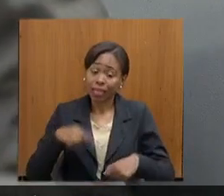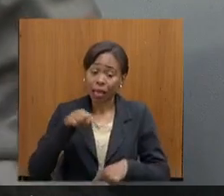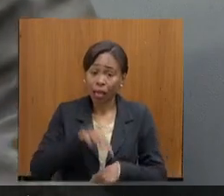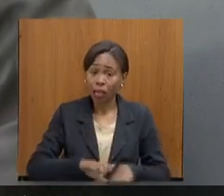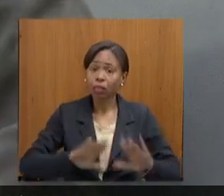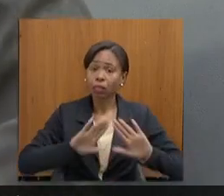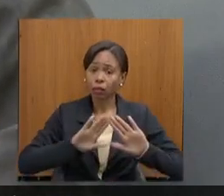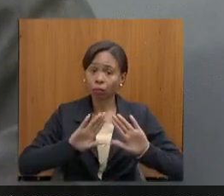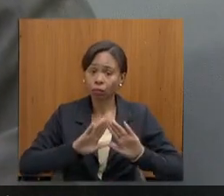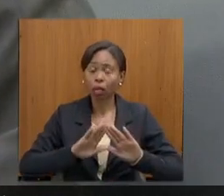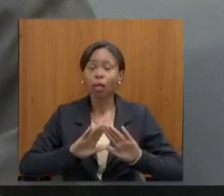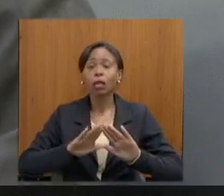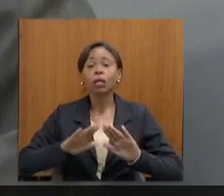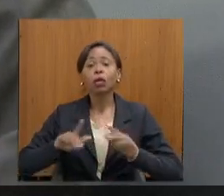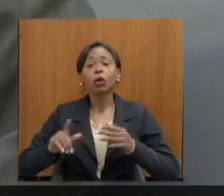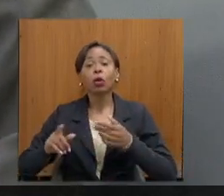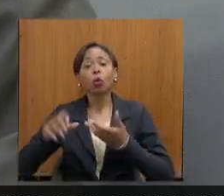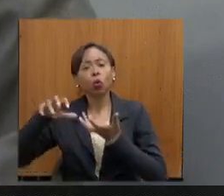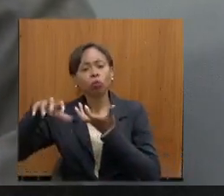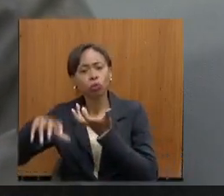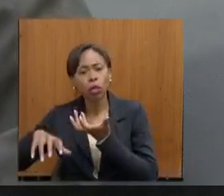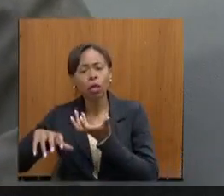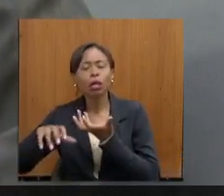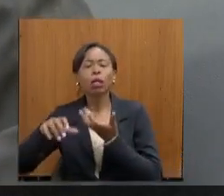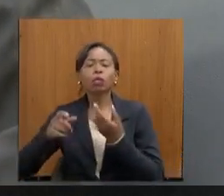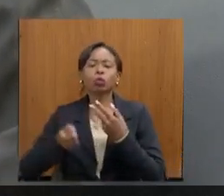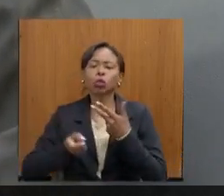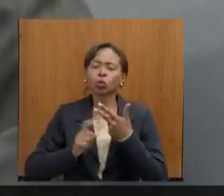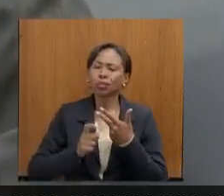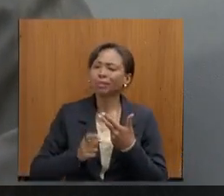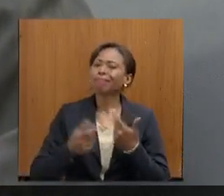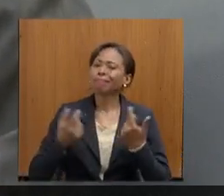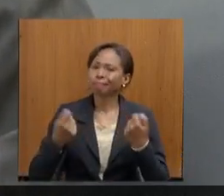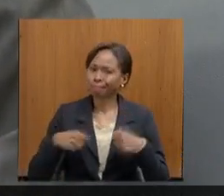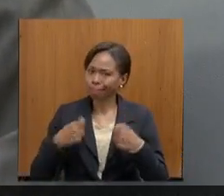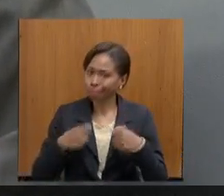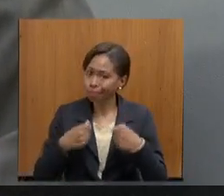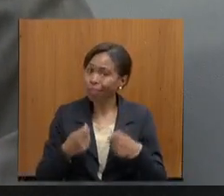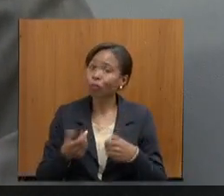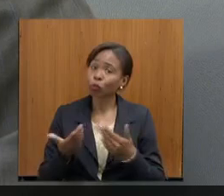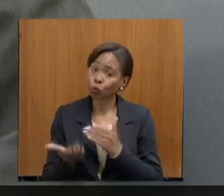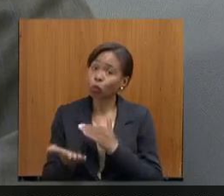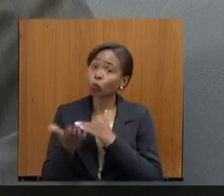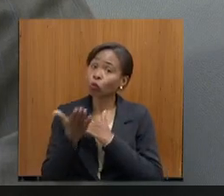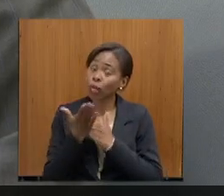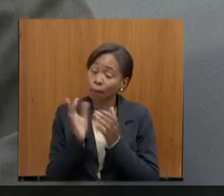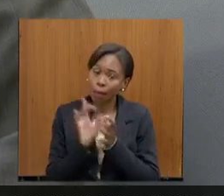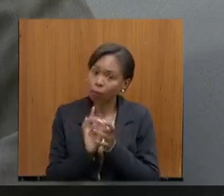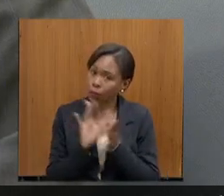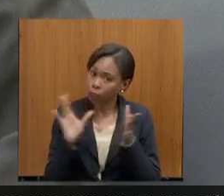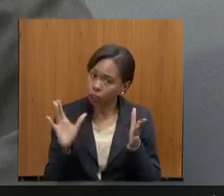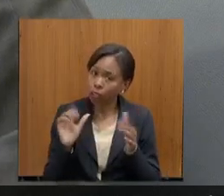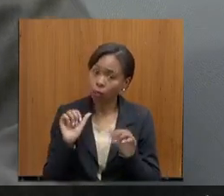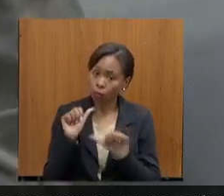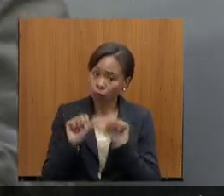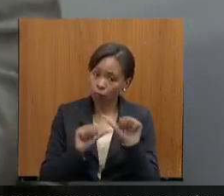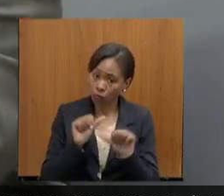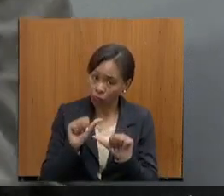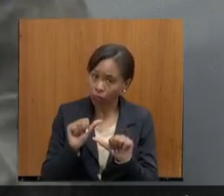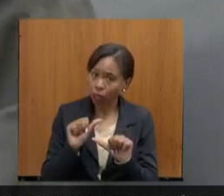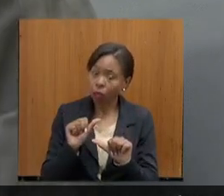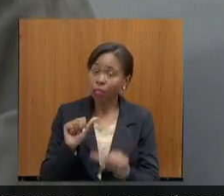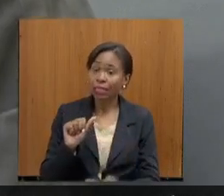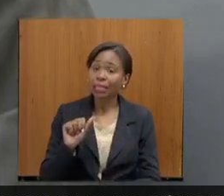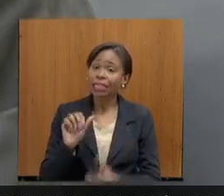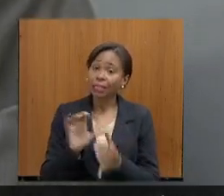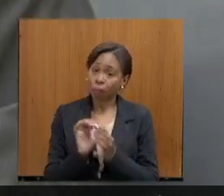assembleia o executivo e o congresso Vanessa nos permitirem essa oportunidade da renovação de 100 porcento